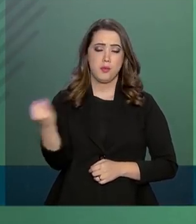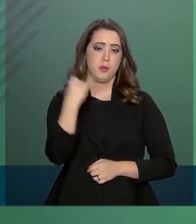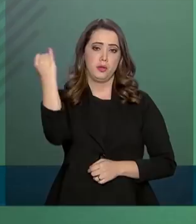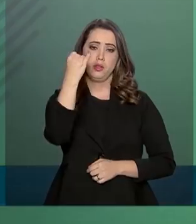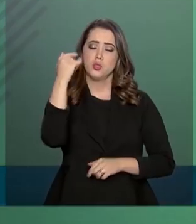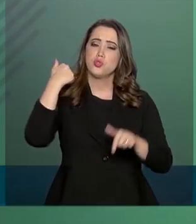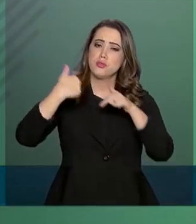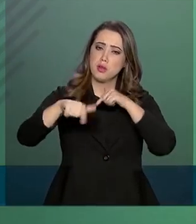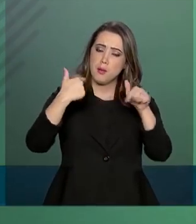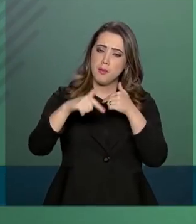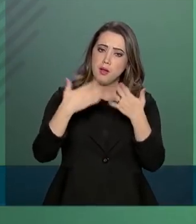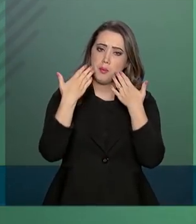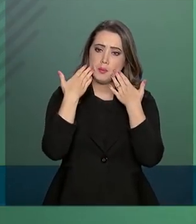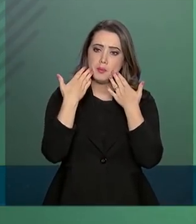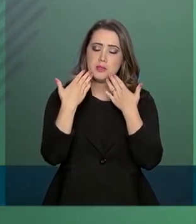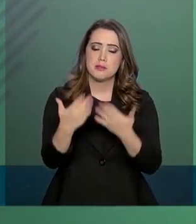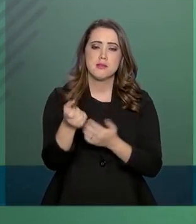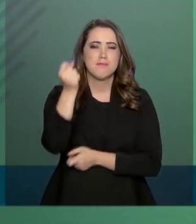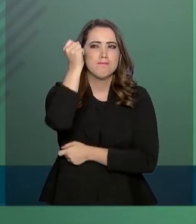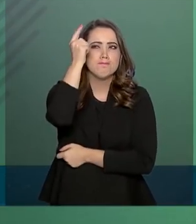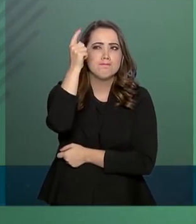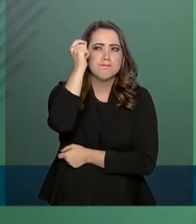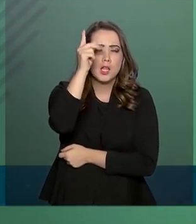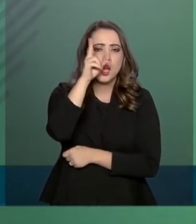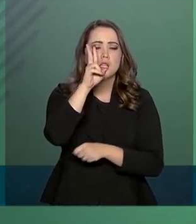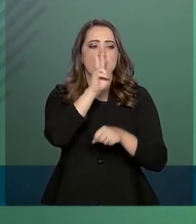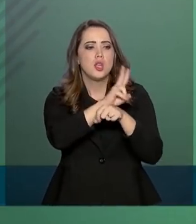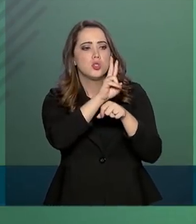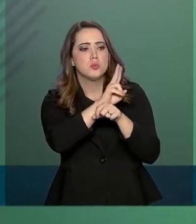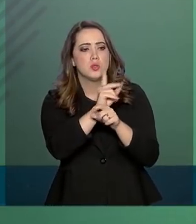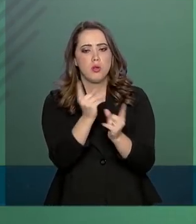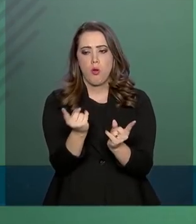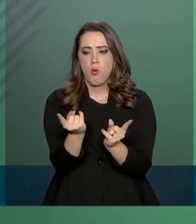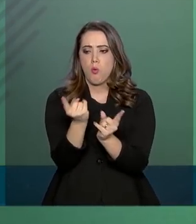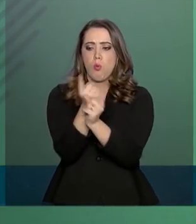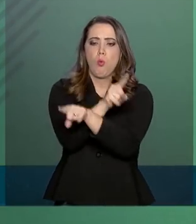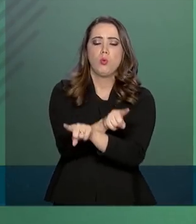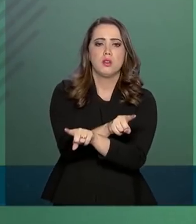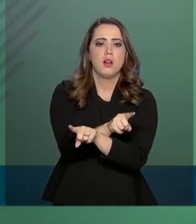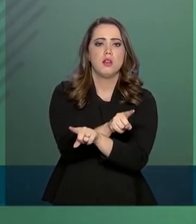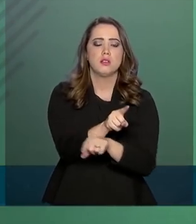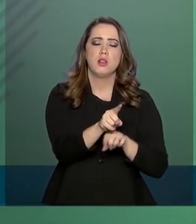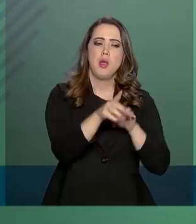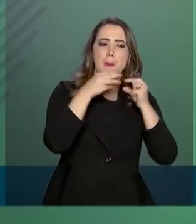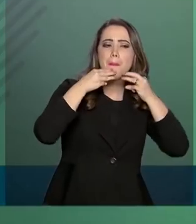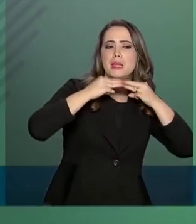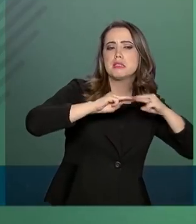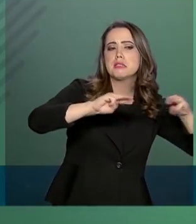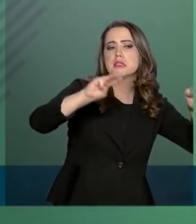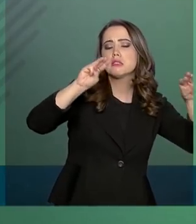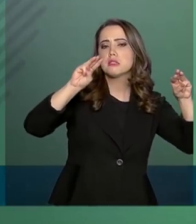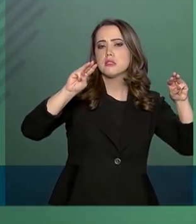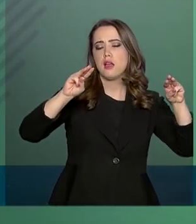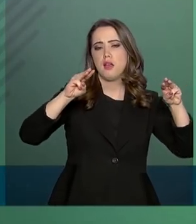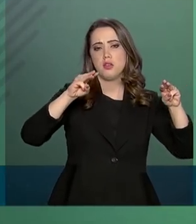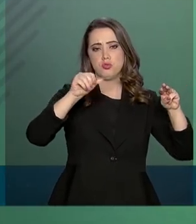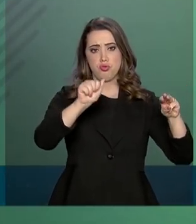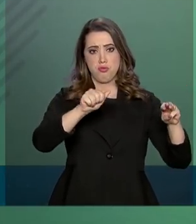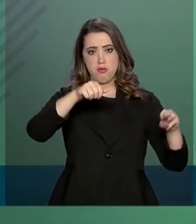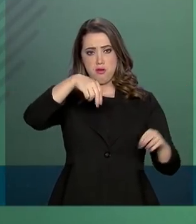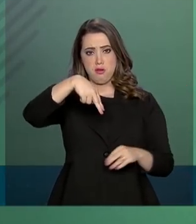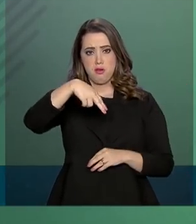conservadoras que se contrapuseram a mensagem anacrônica